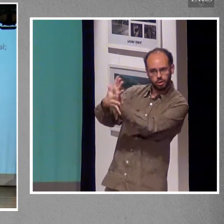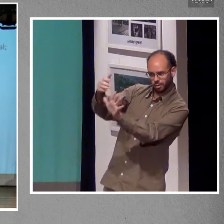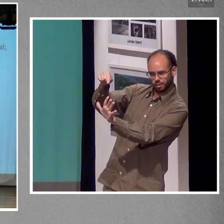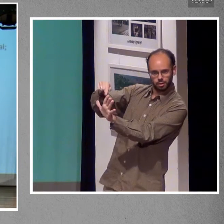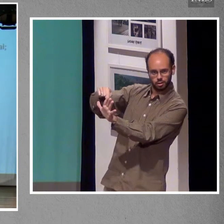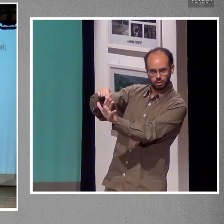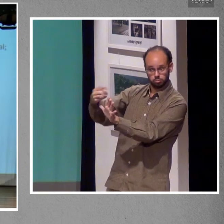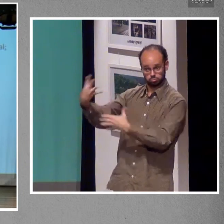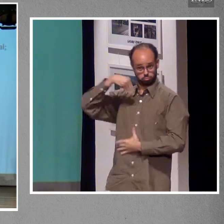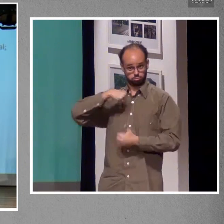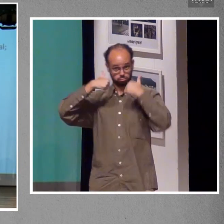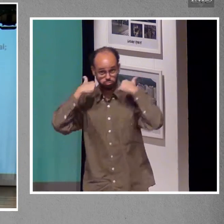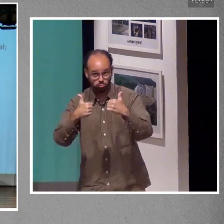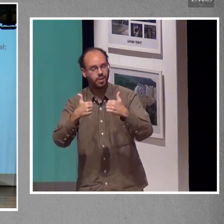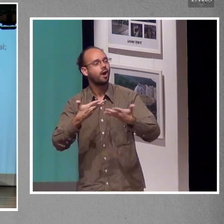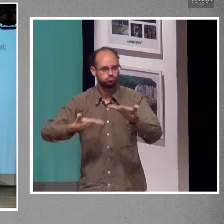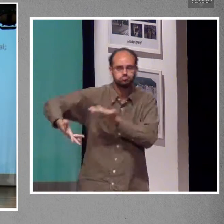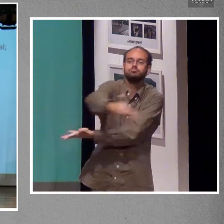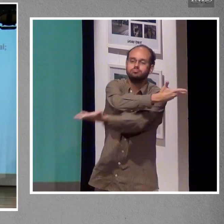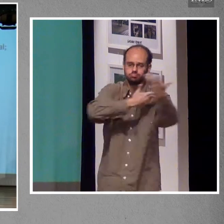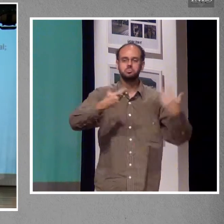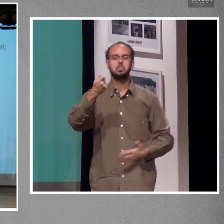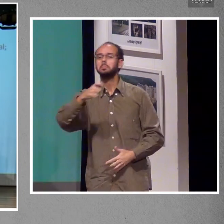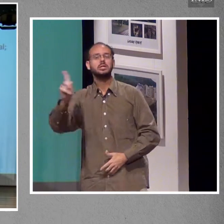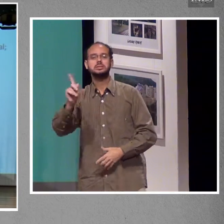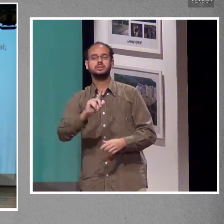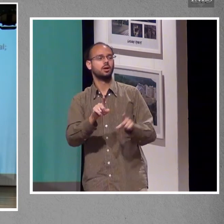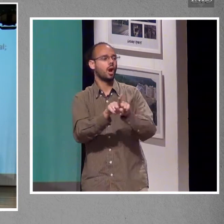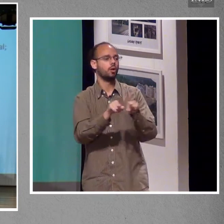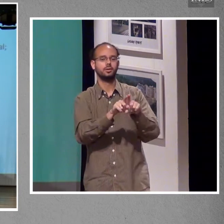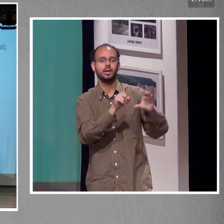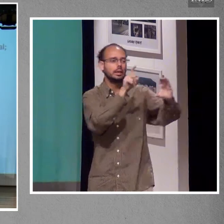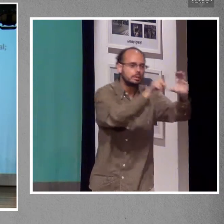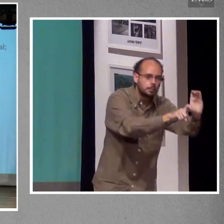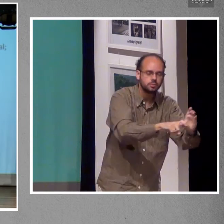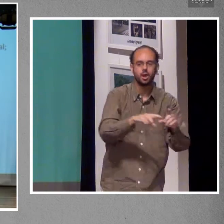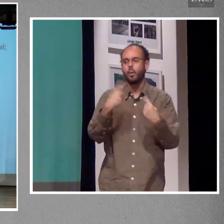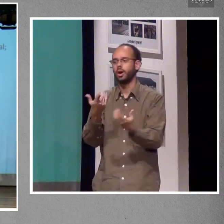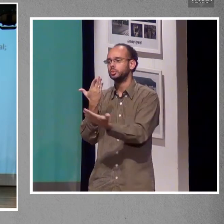das expressões faciais, corporais, da Libras,